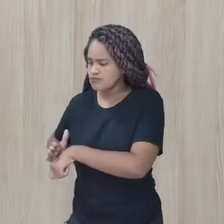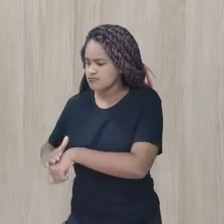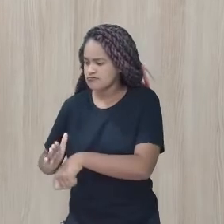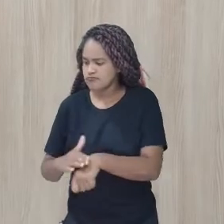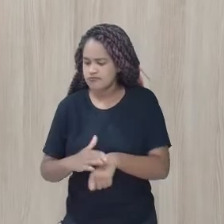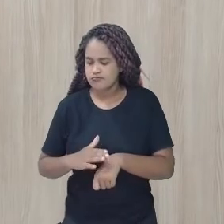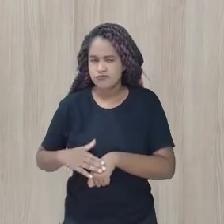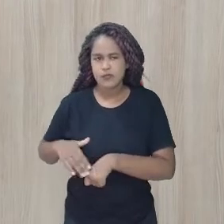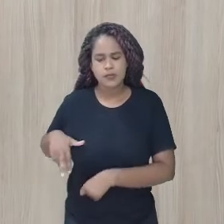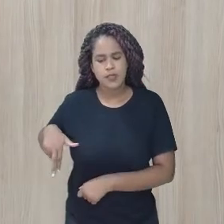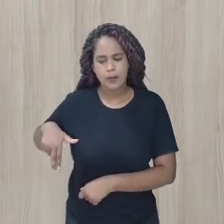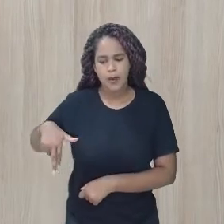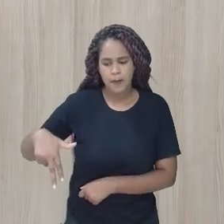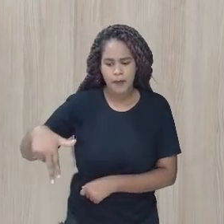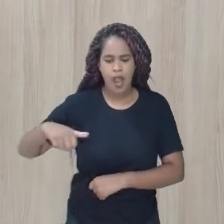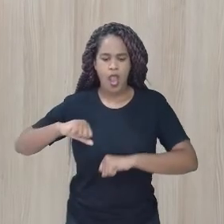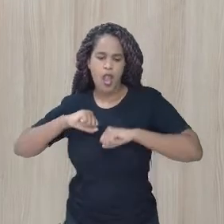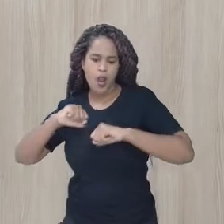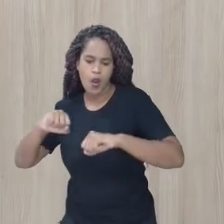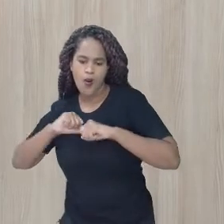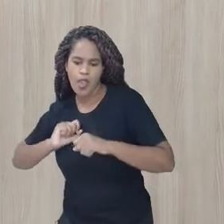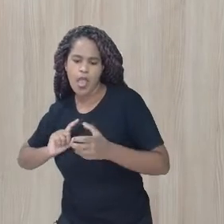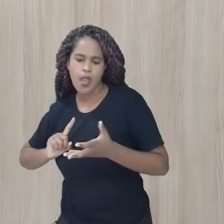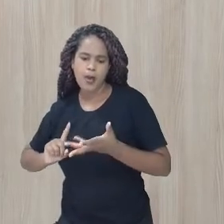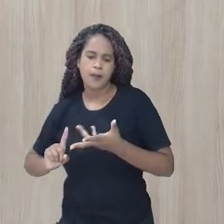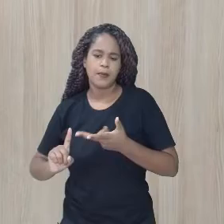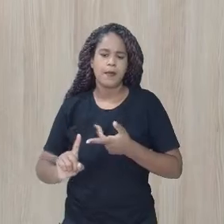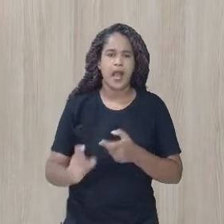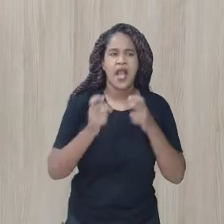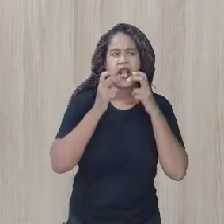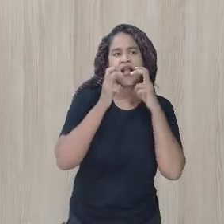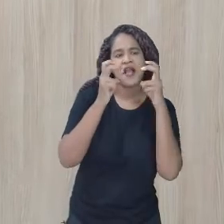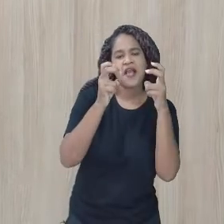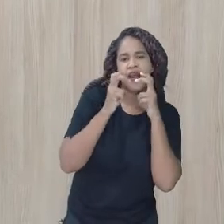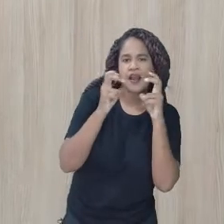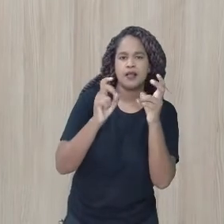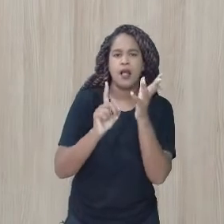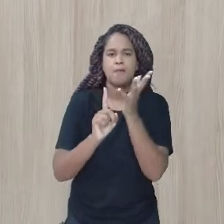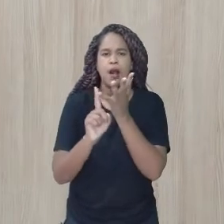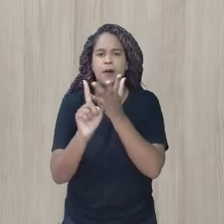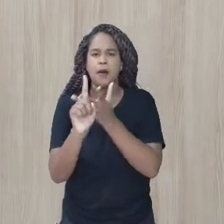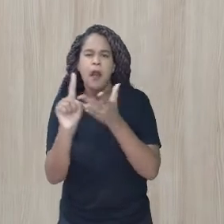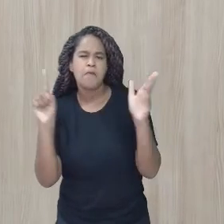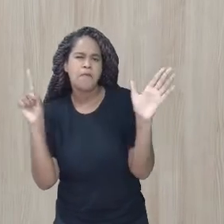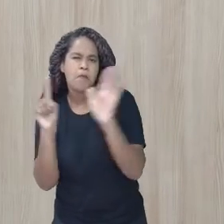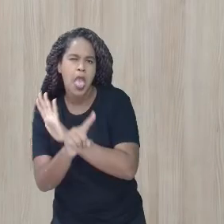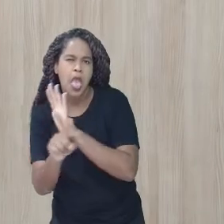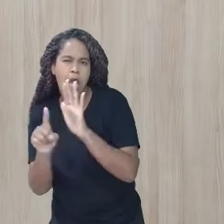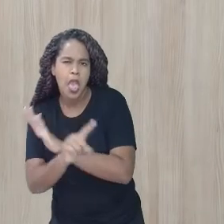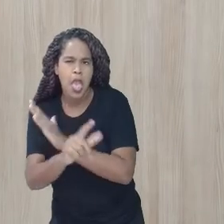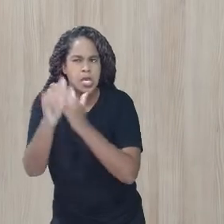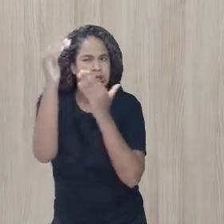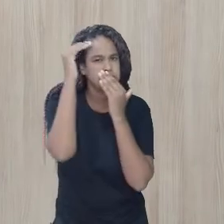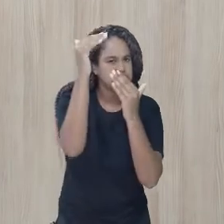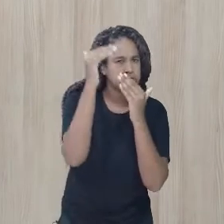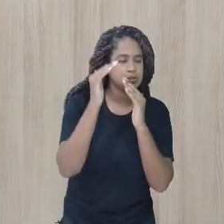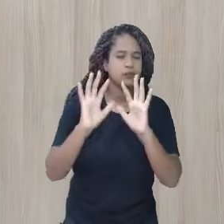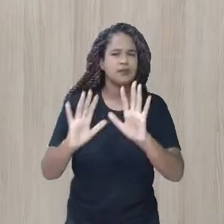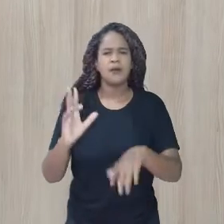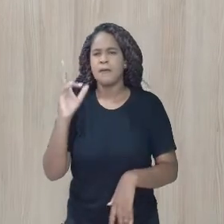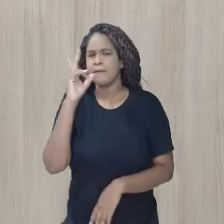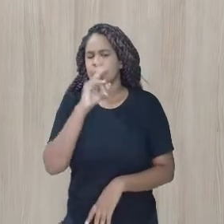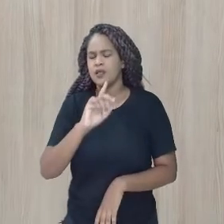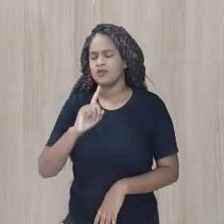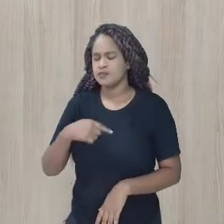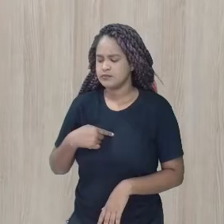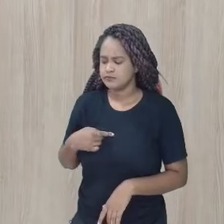independência de andar, correr, não é? Já até grita, não é? Muitas vezes, questiona. E aí parece que nós